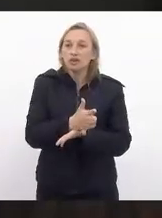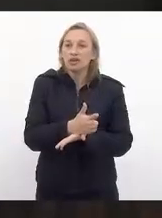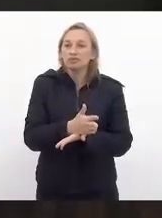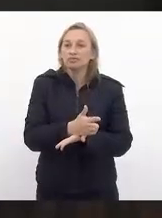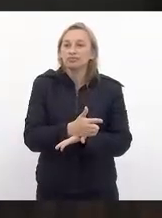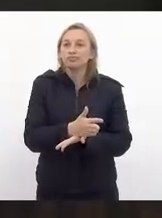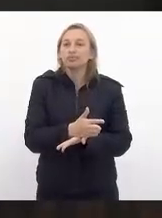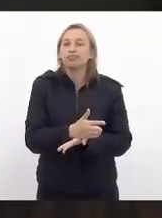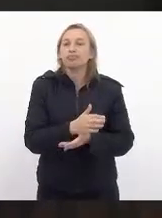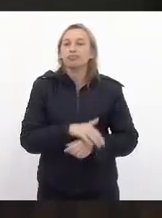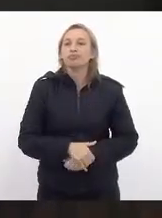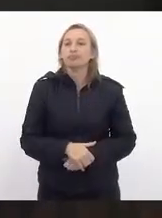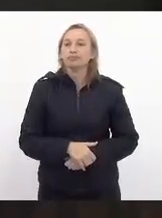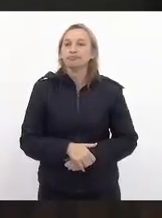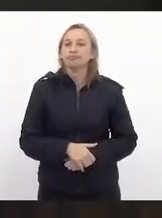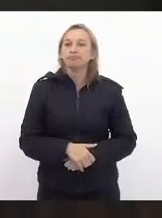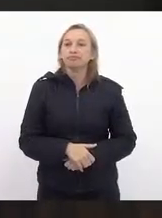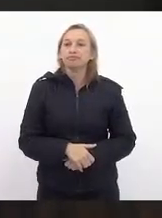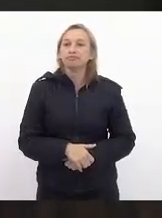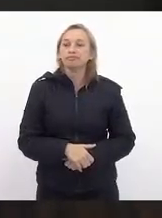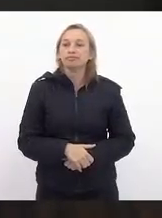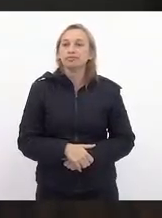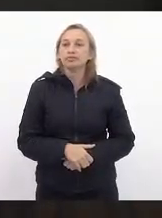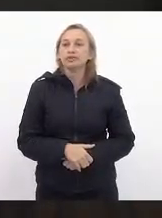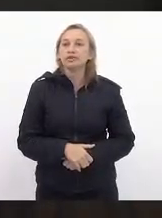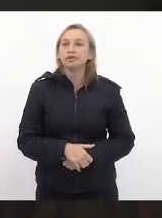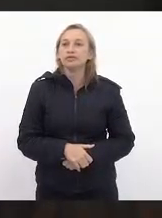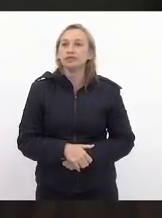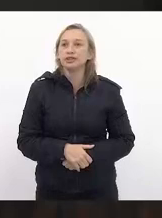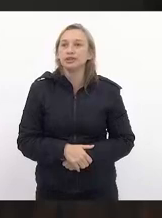estão aprovado vai à promulgação